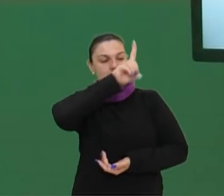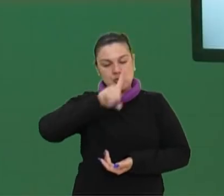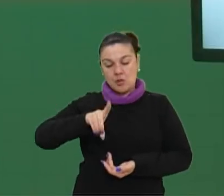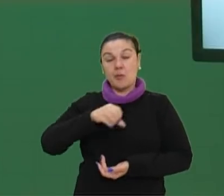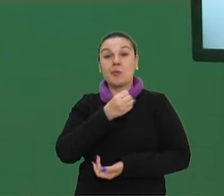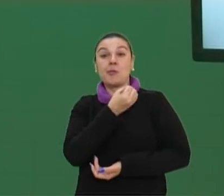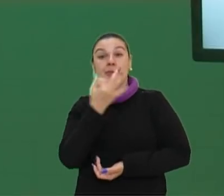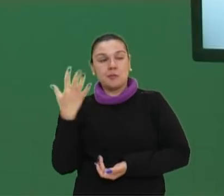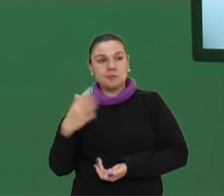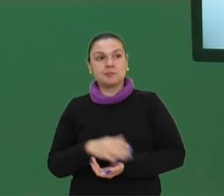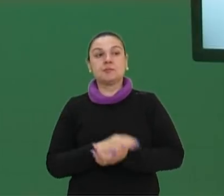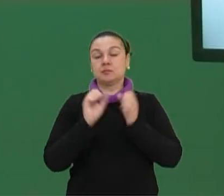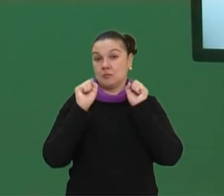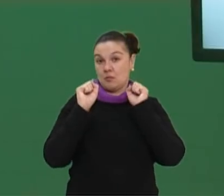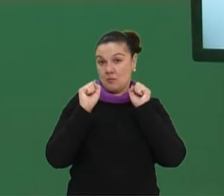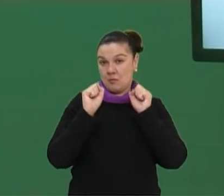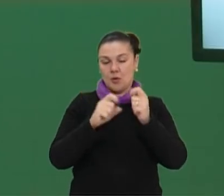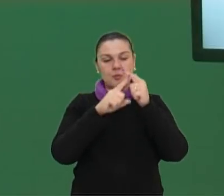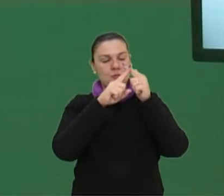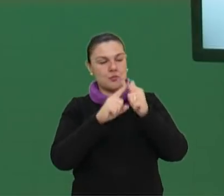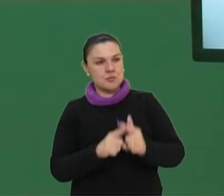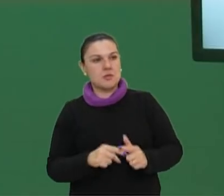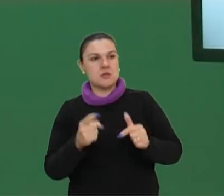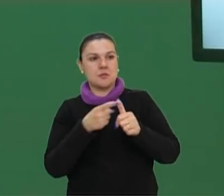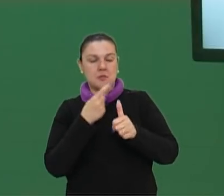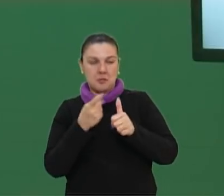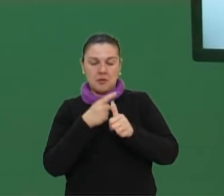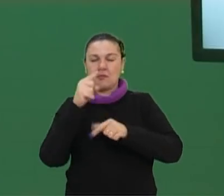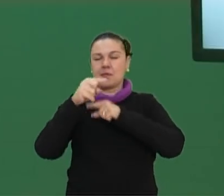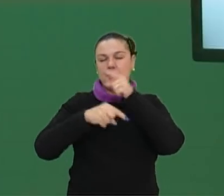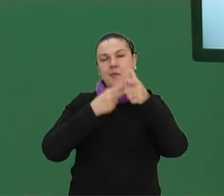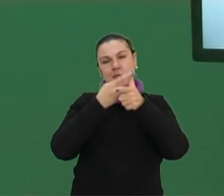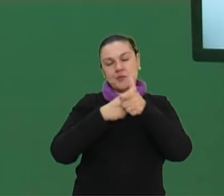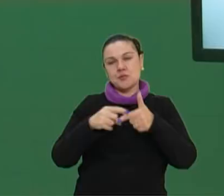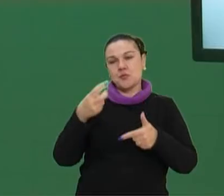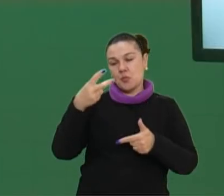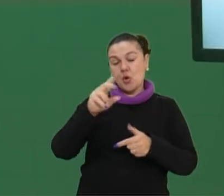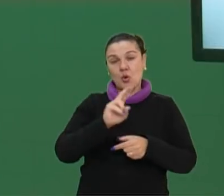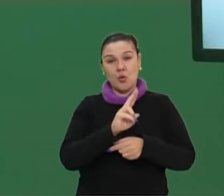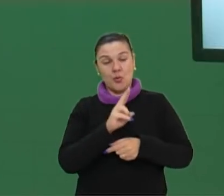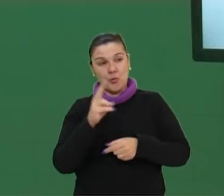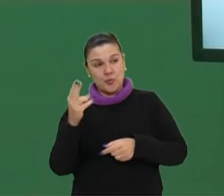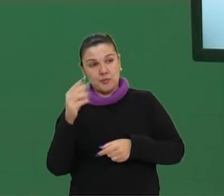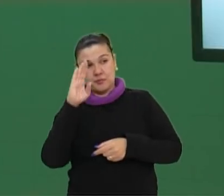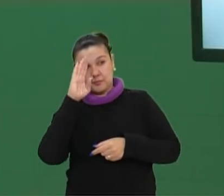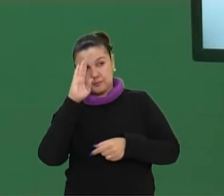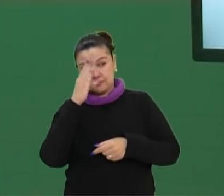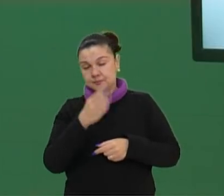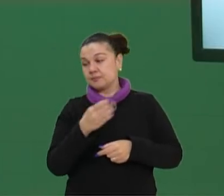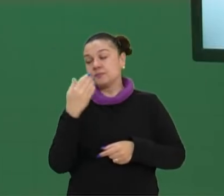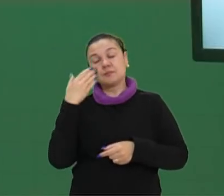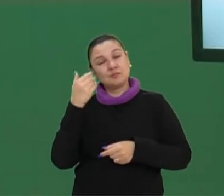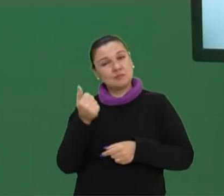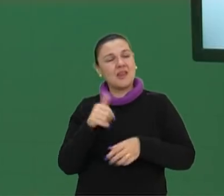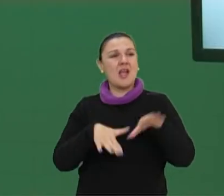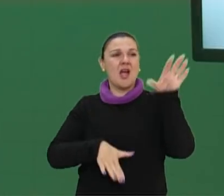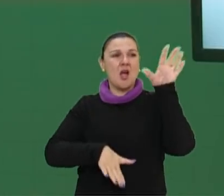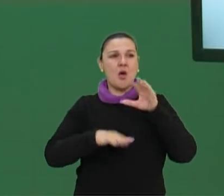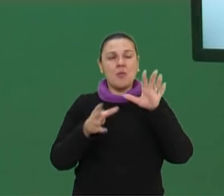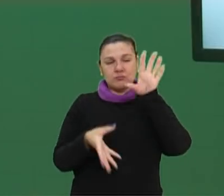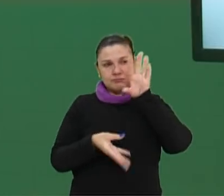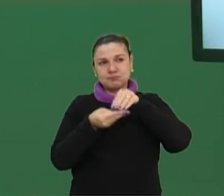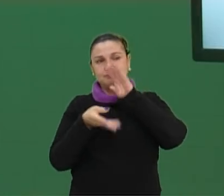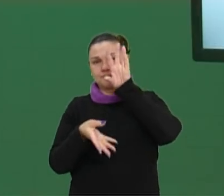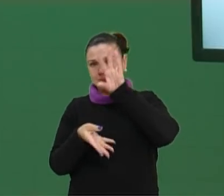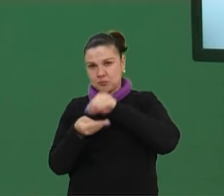Então, você pode fazer a multiplicação primeiro e depois dividir por 2. Quem já sabe ali, professor, eu posso